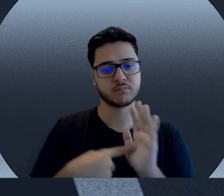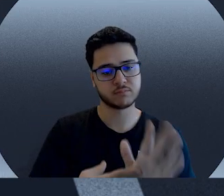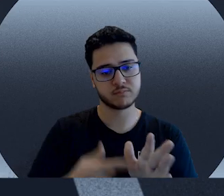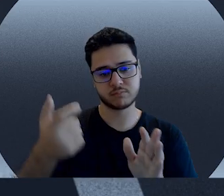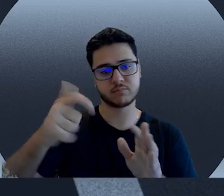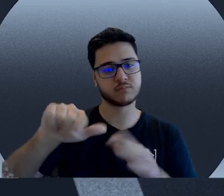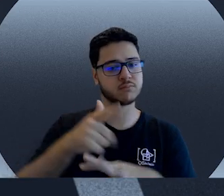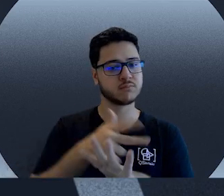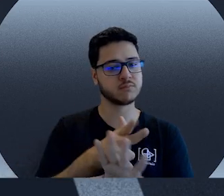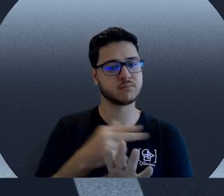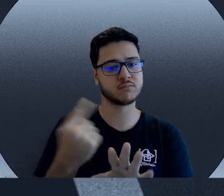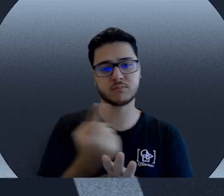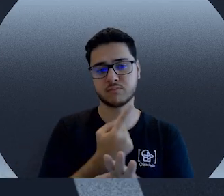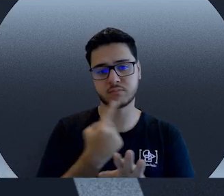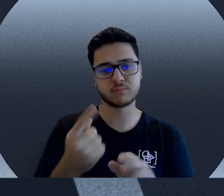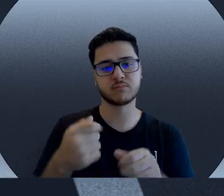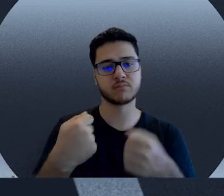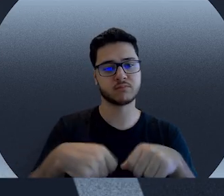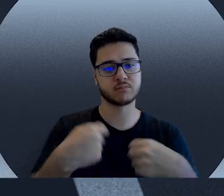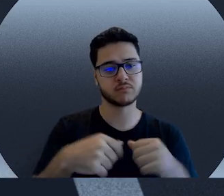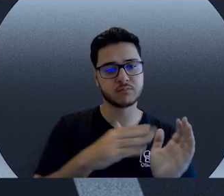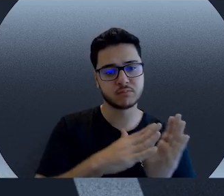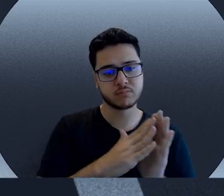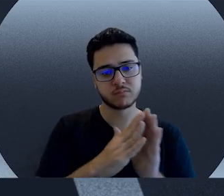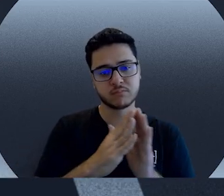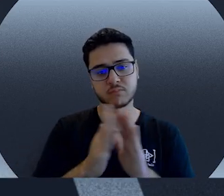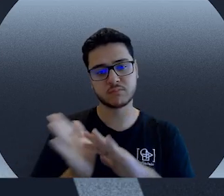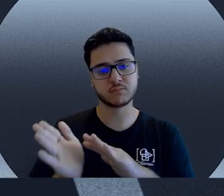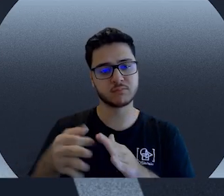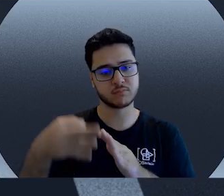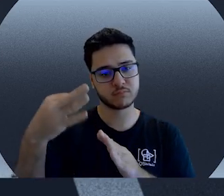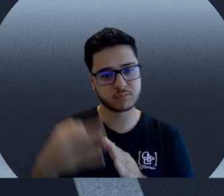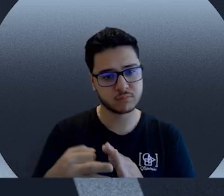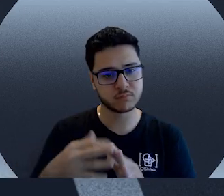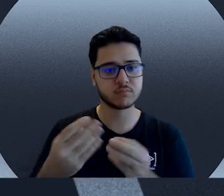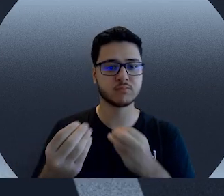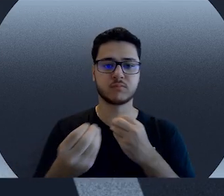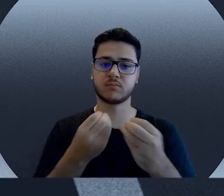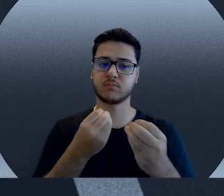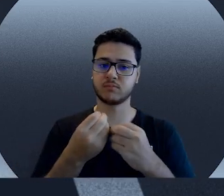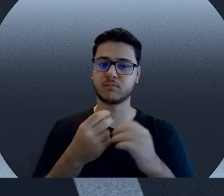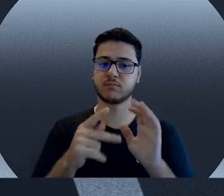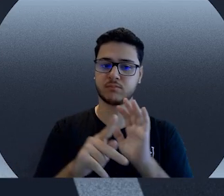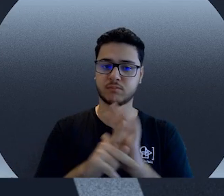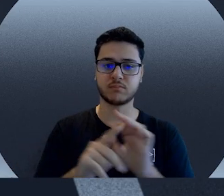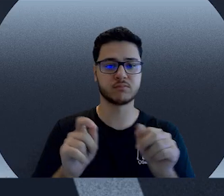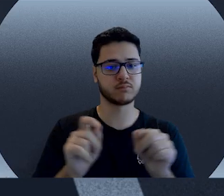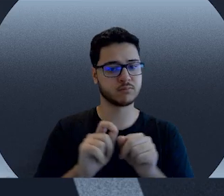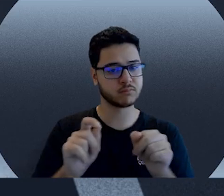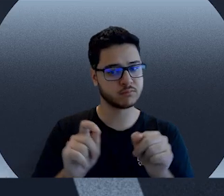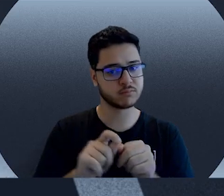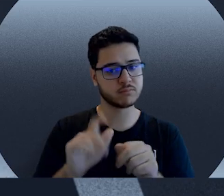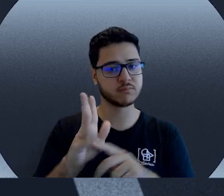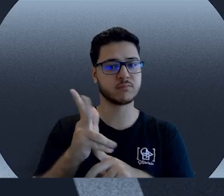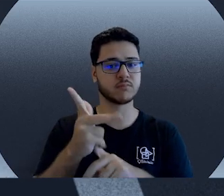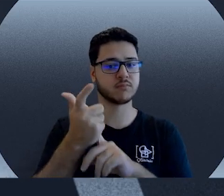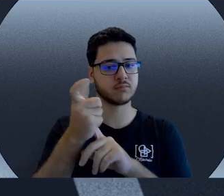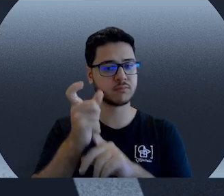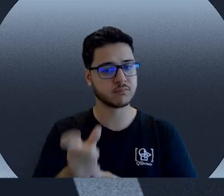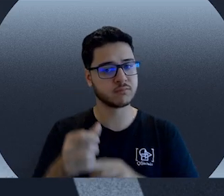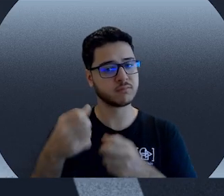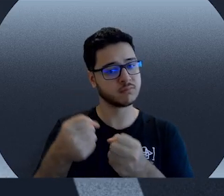e de outros que a gente vai pesquisar ao longo desse tempo, maneiras ou formas ou obras e artistas que possam